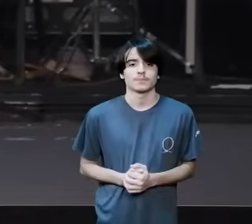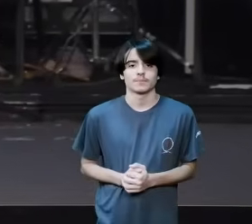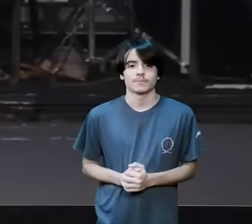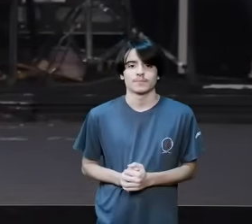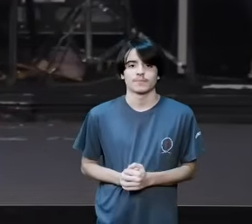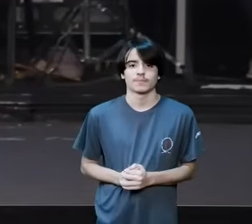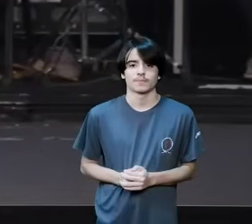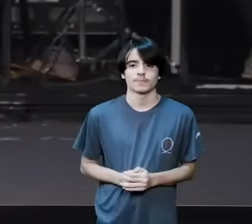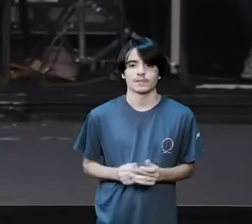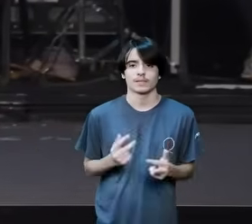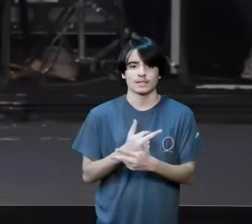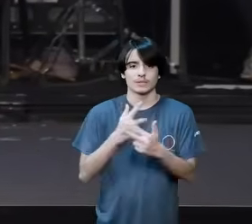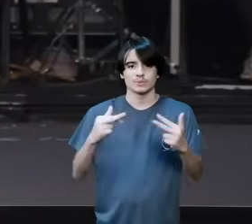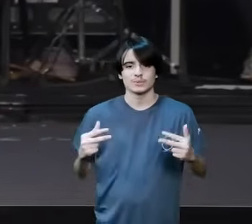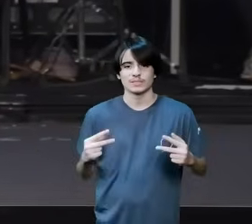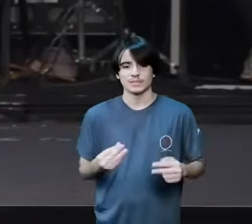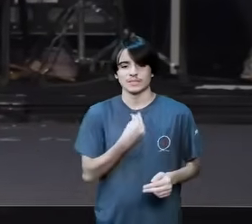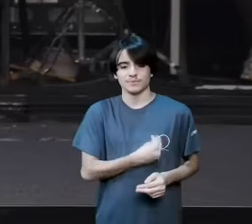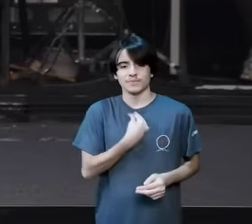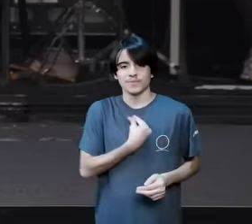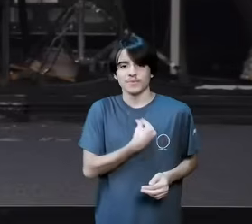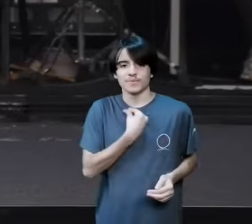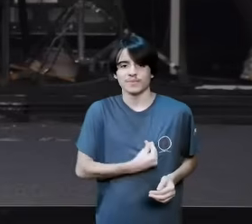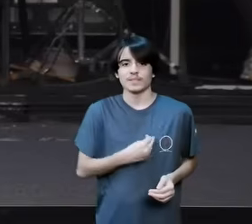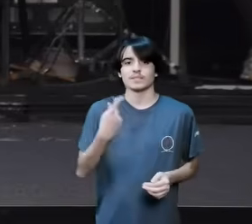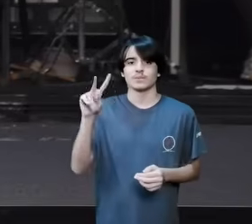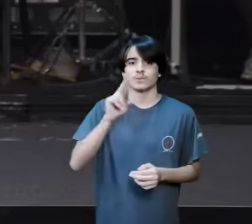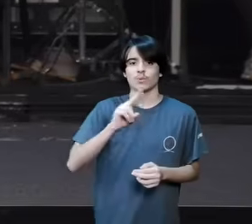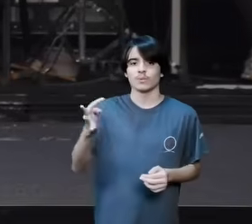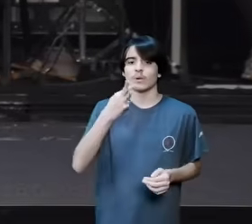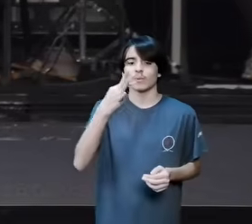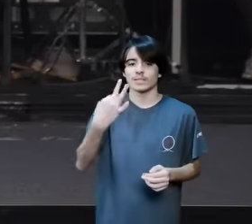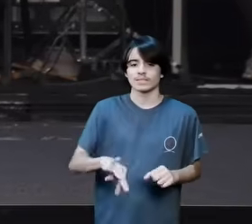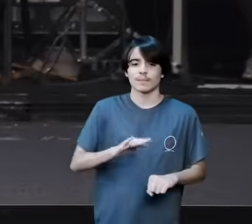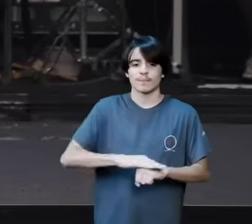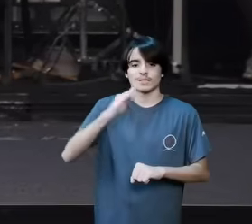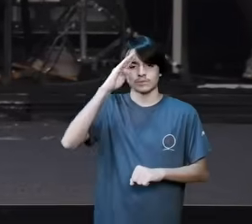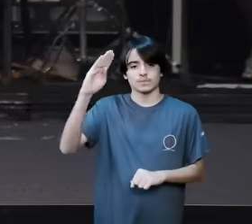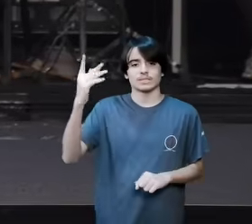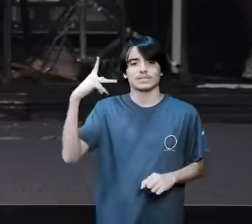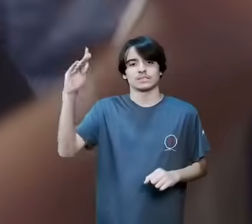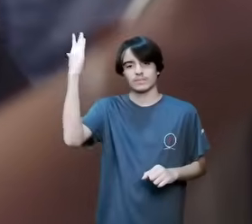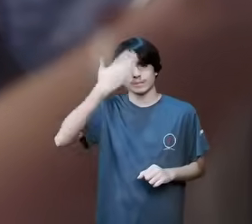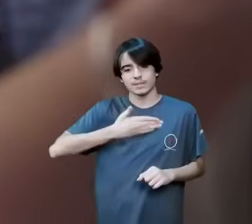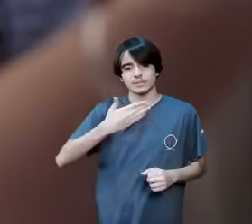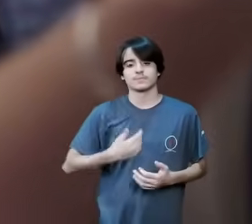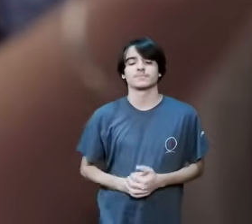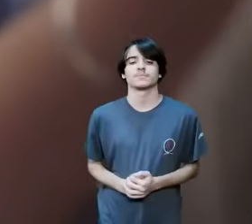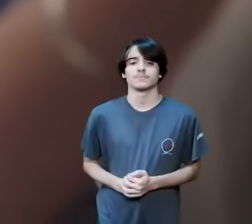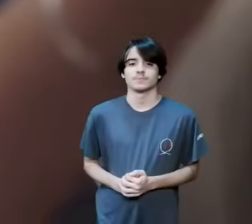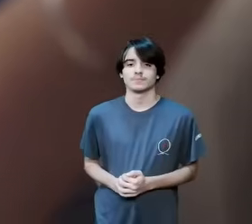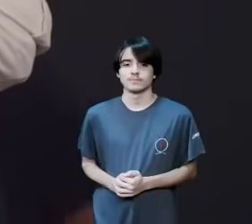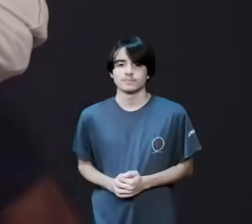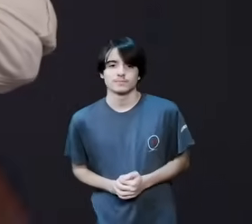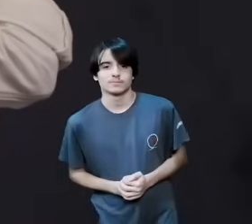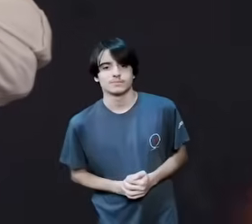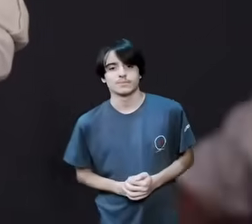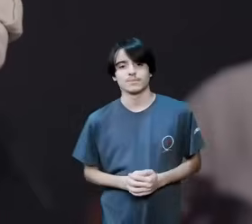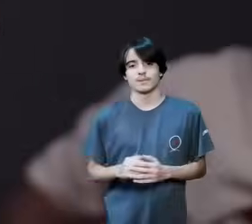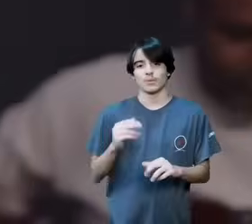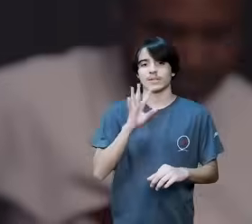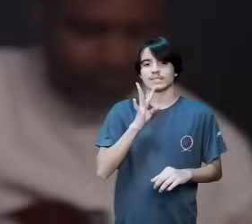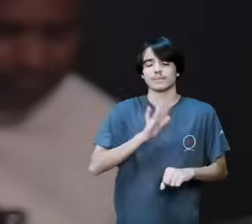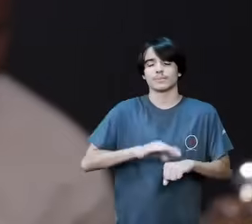da desgraça de viver do seu nome e não conhecer mais a autoridade da sua presença, não conhecer mais o poder,